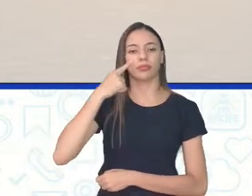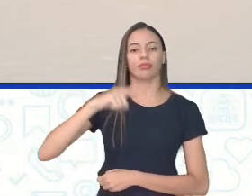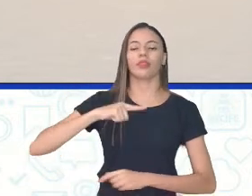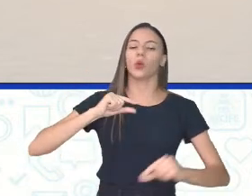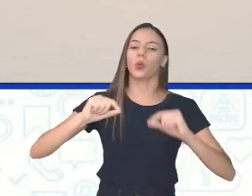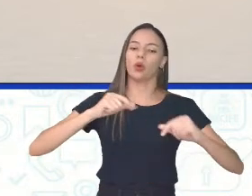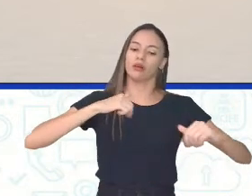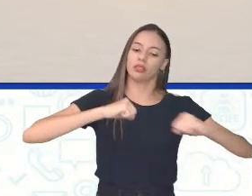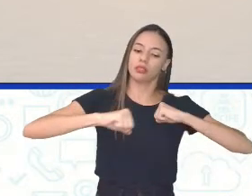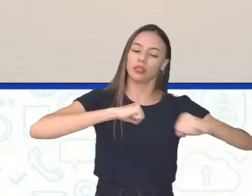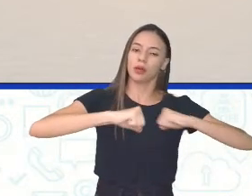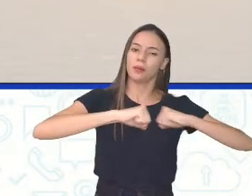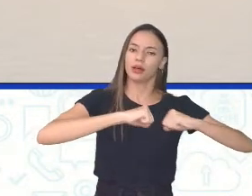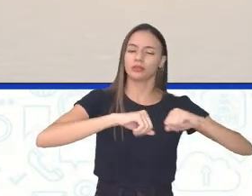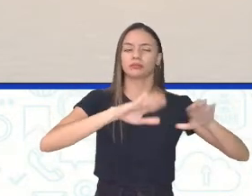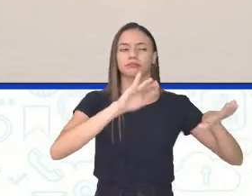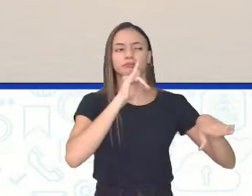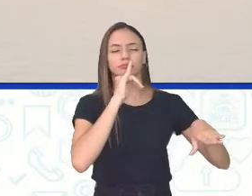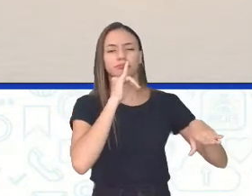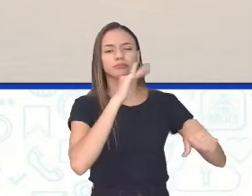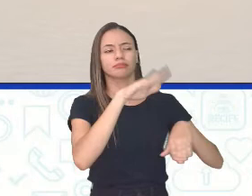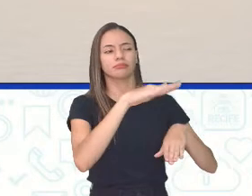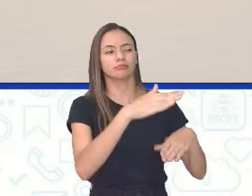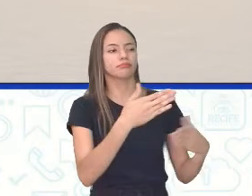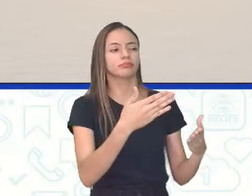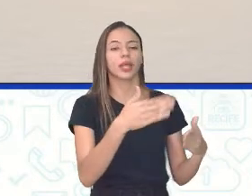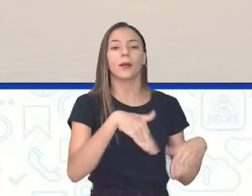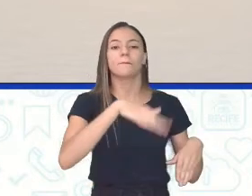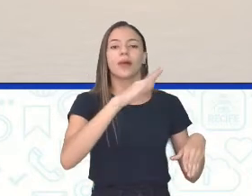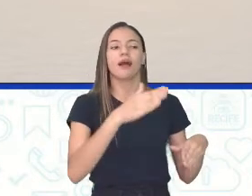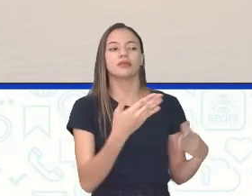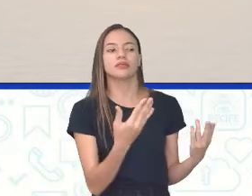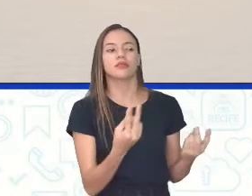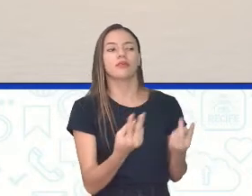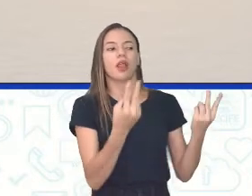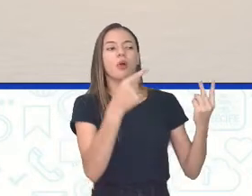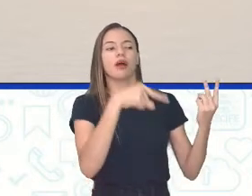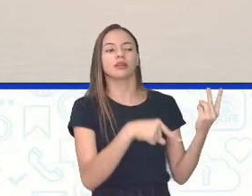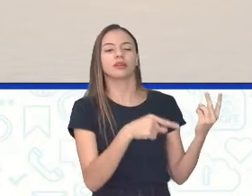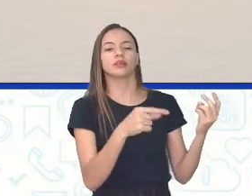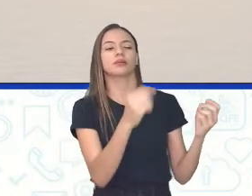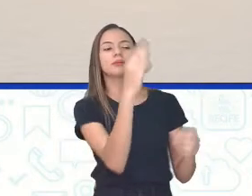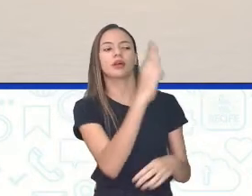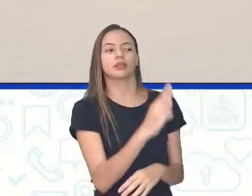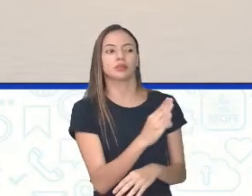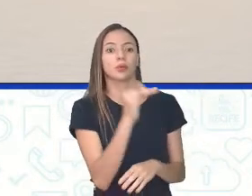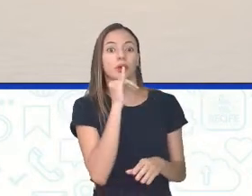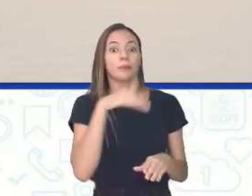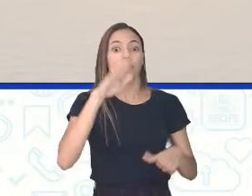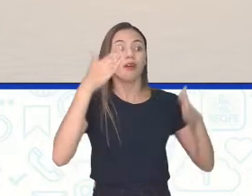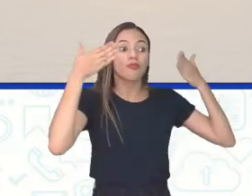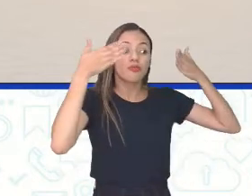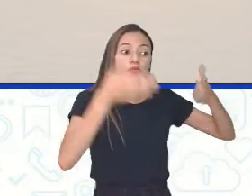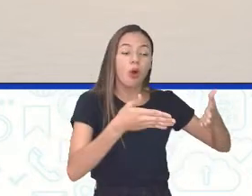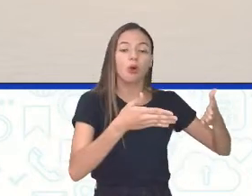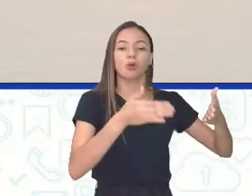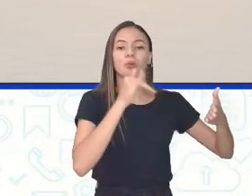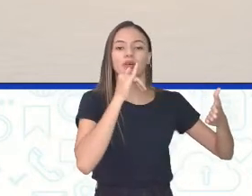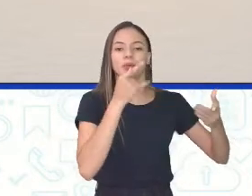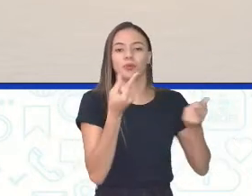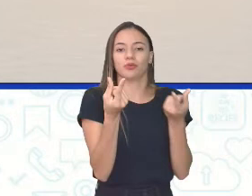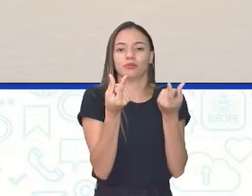que gira em torno de, e aí, o que é que a gente vai dar mais vazão no Brasil? A gente vai dar mais vazão à entrada de